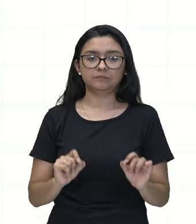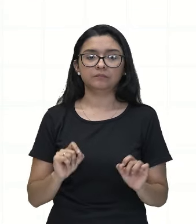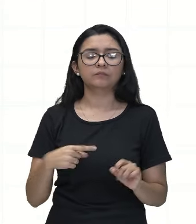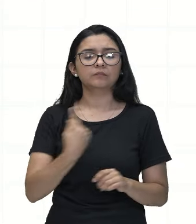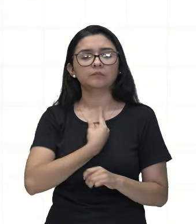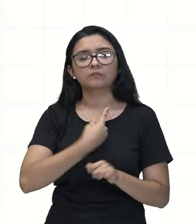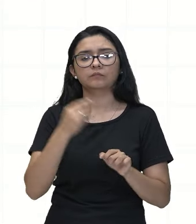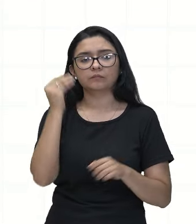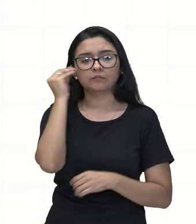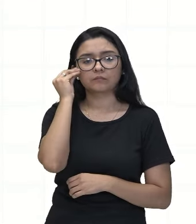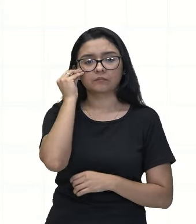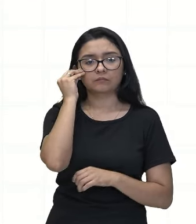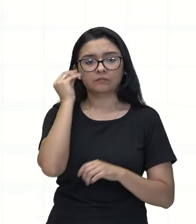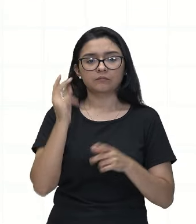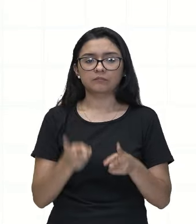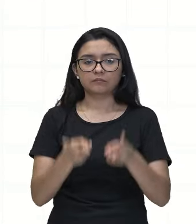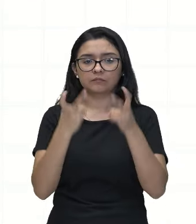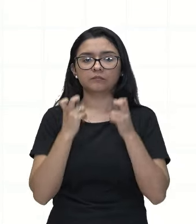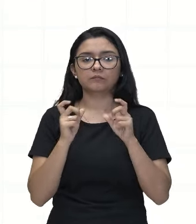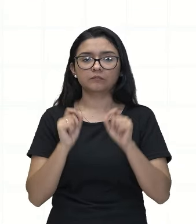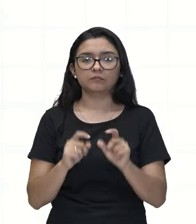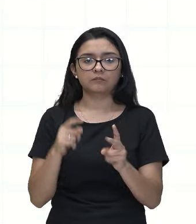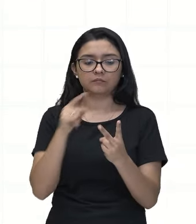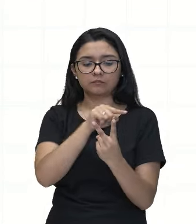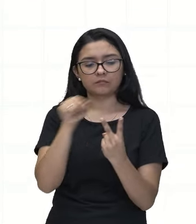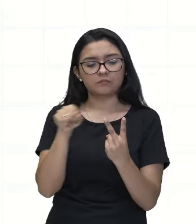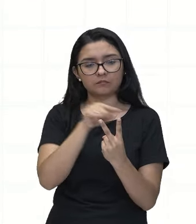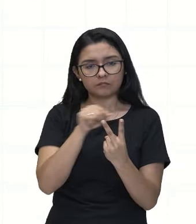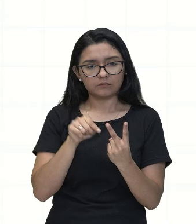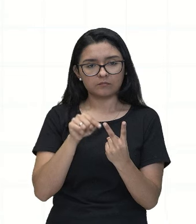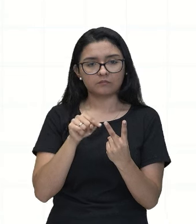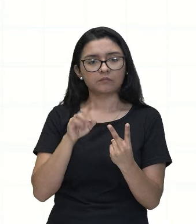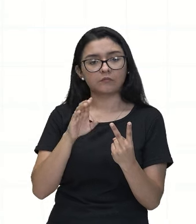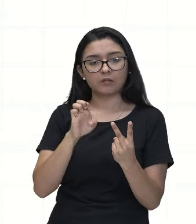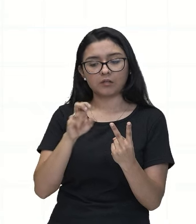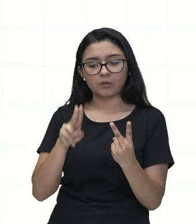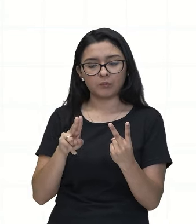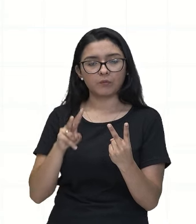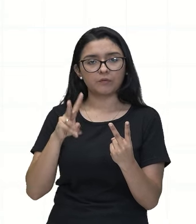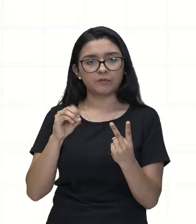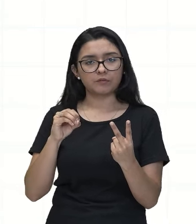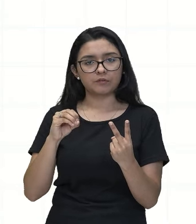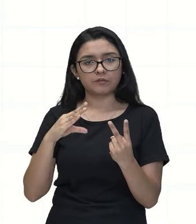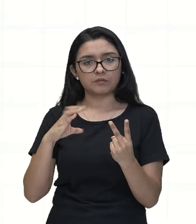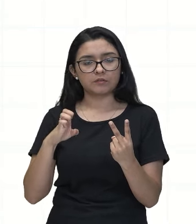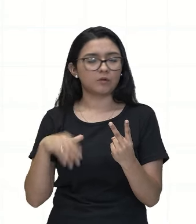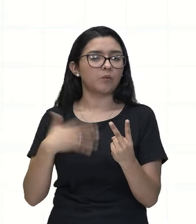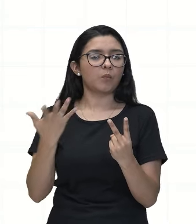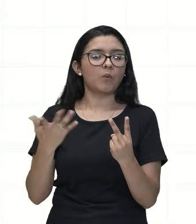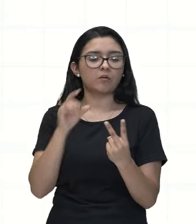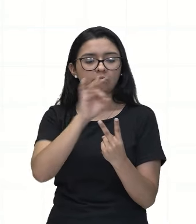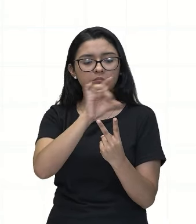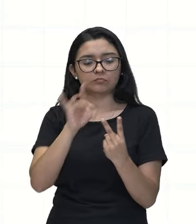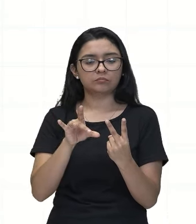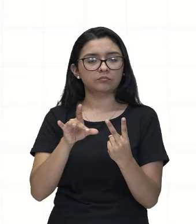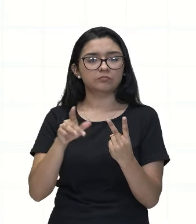vai olhar para esses dois pronomes né e ver por qual pronome